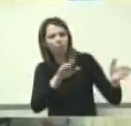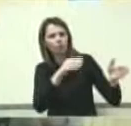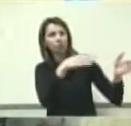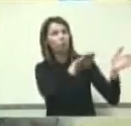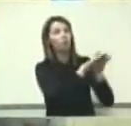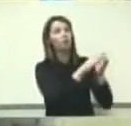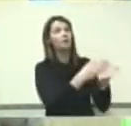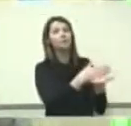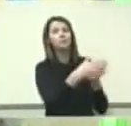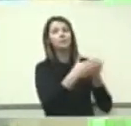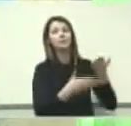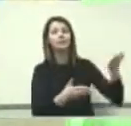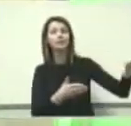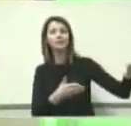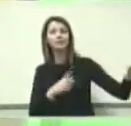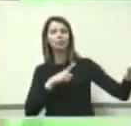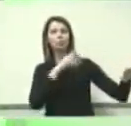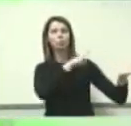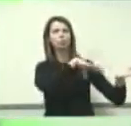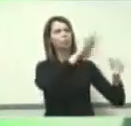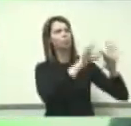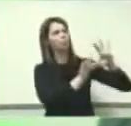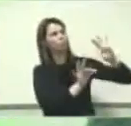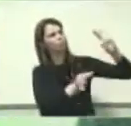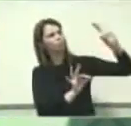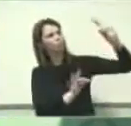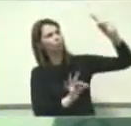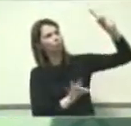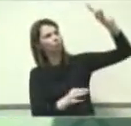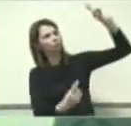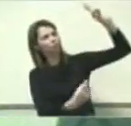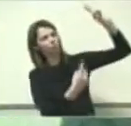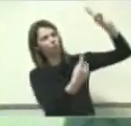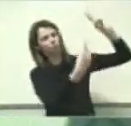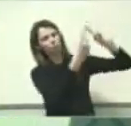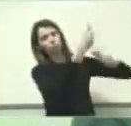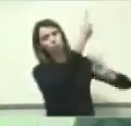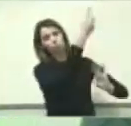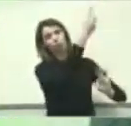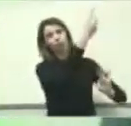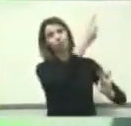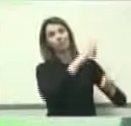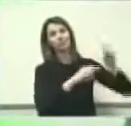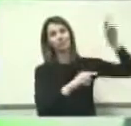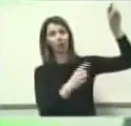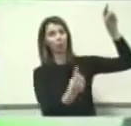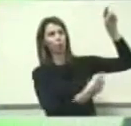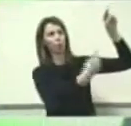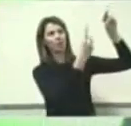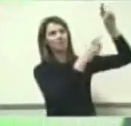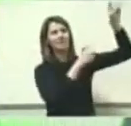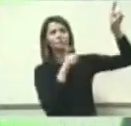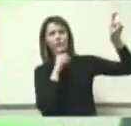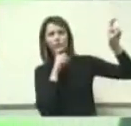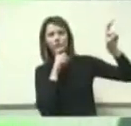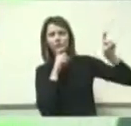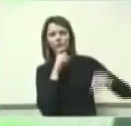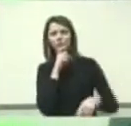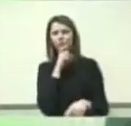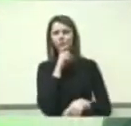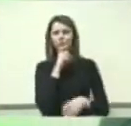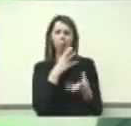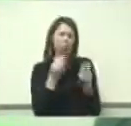que é a parte mais alta do Monte mais alto e no Pico do Monte é muito gelado